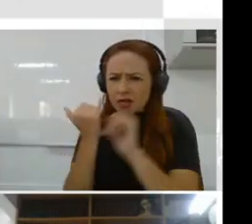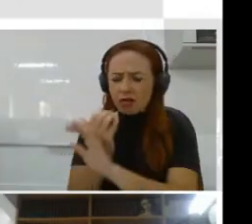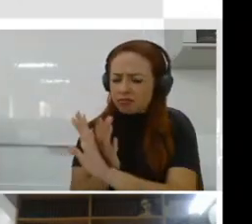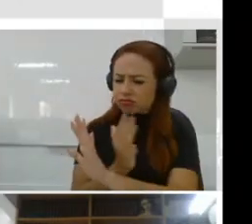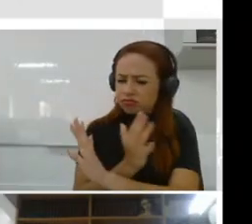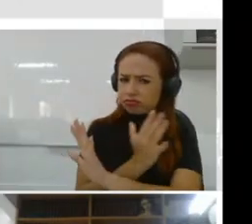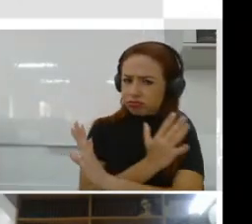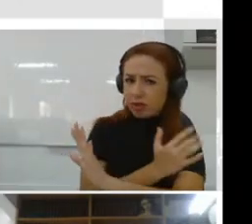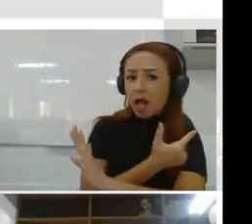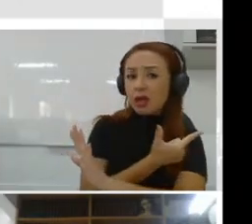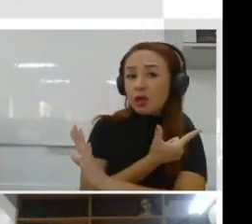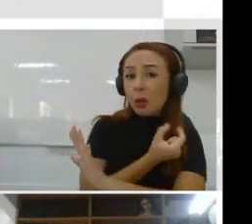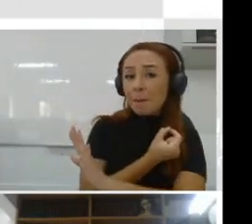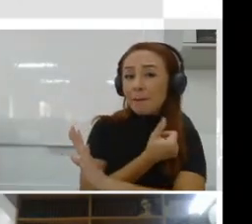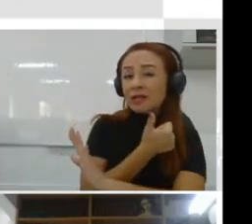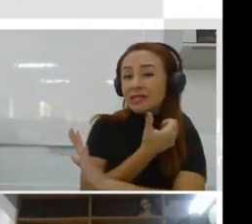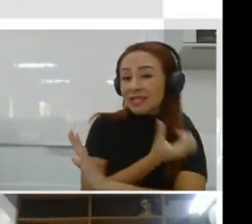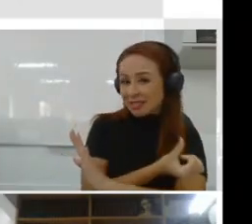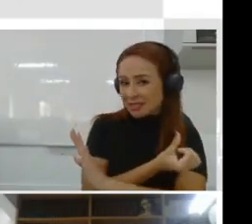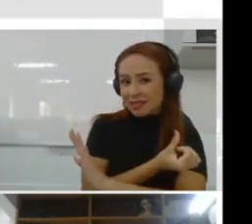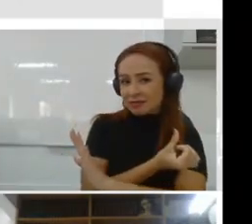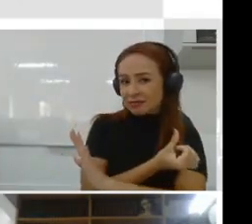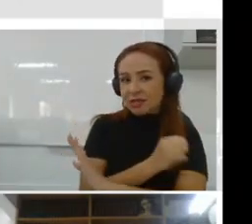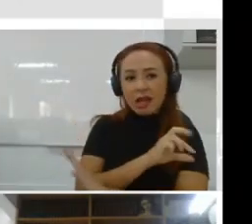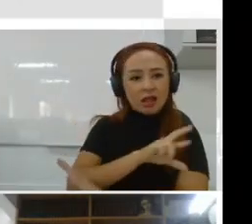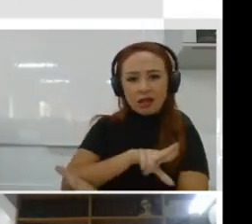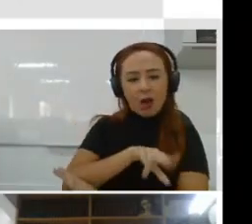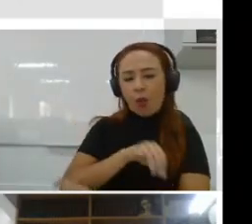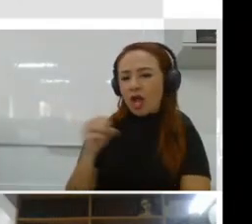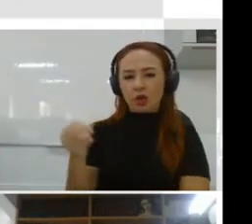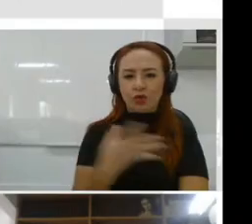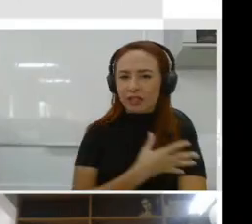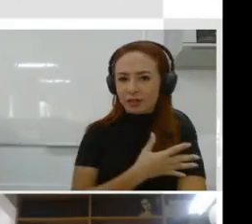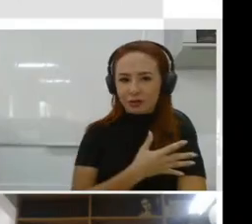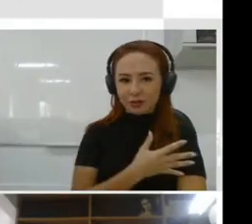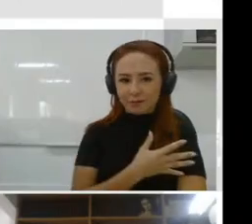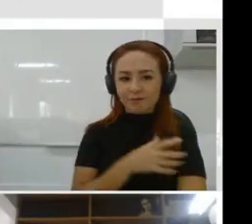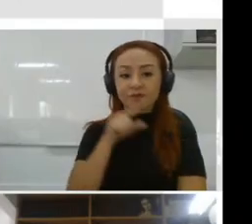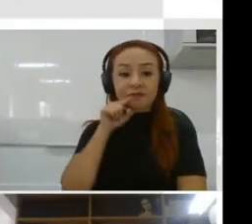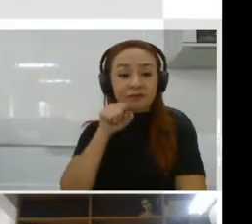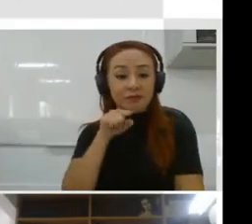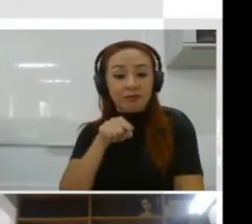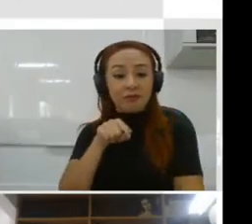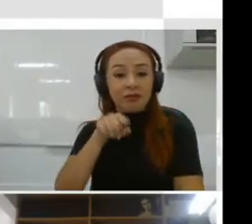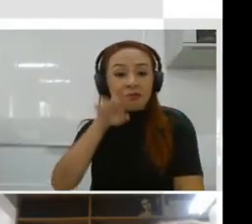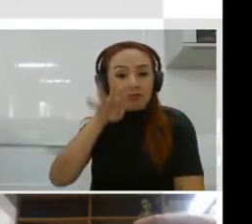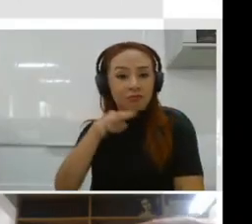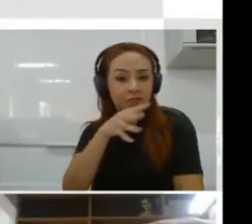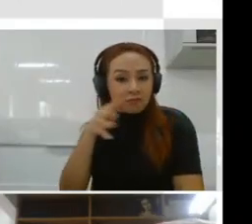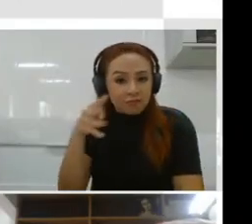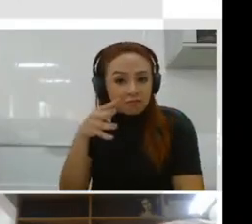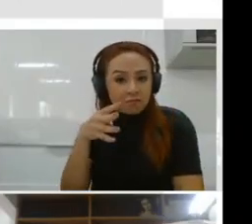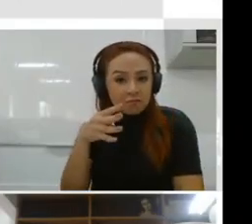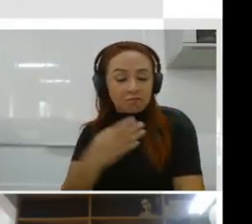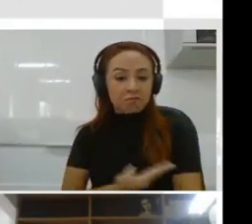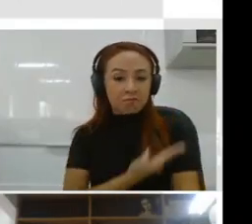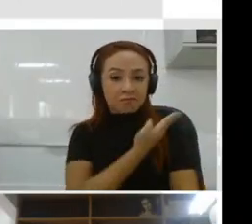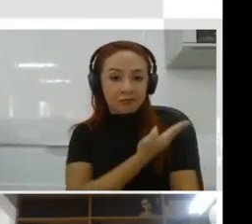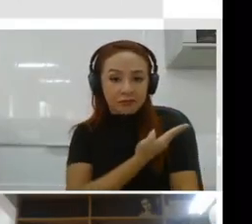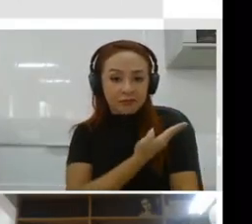novo. Isso aqui é o Global Carbon Project. O que eles diziam? Eles diziam que se nós